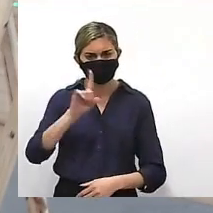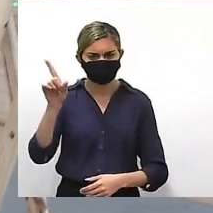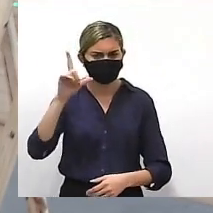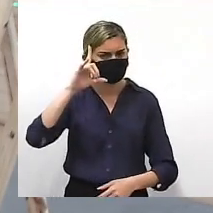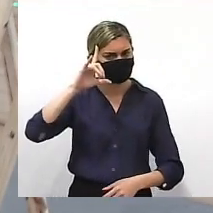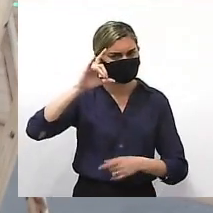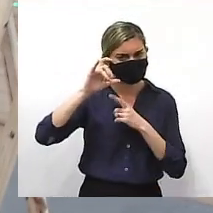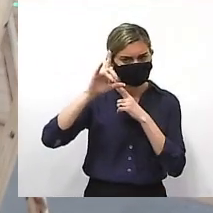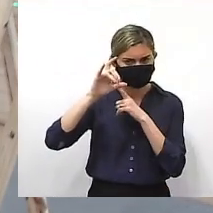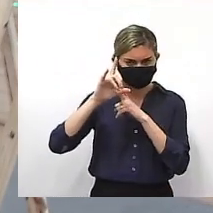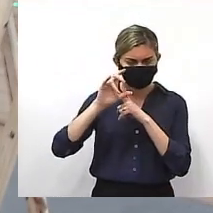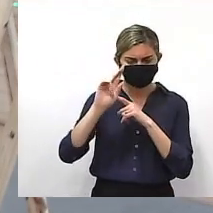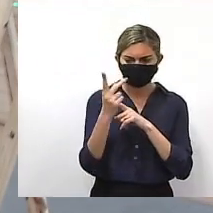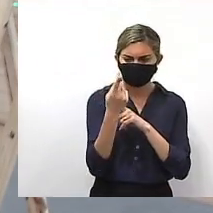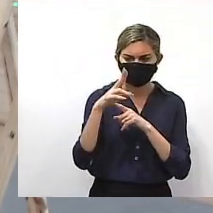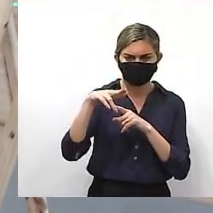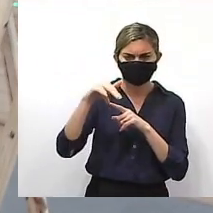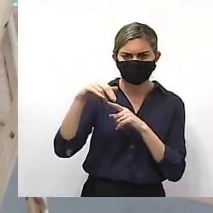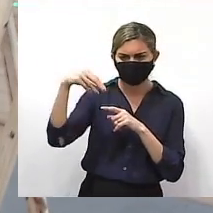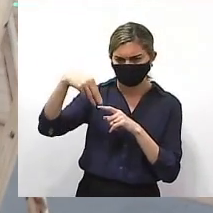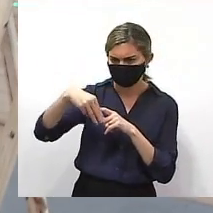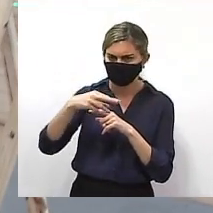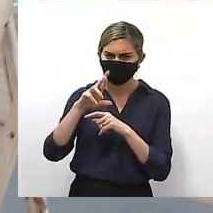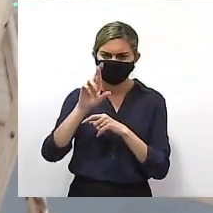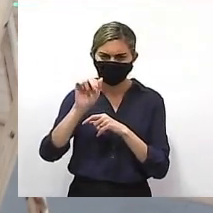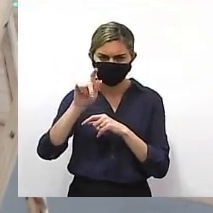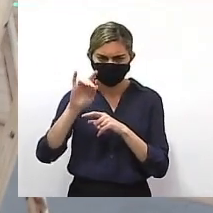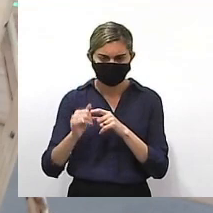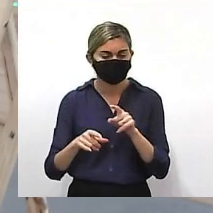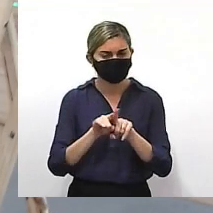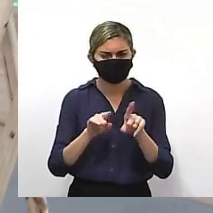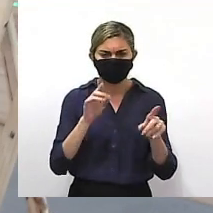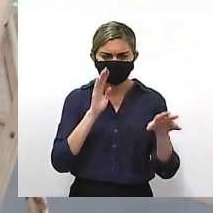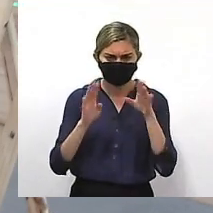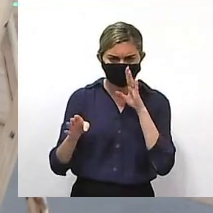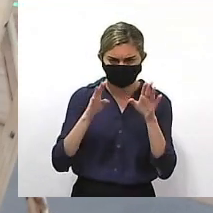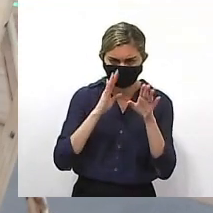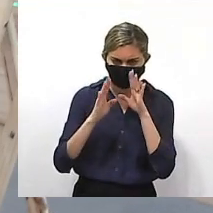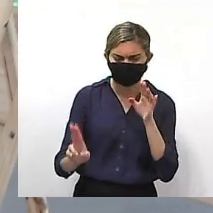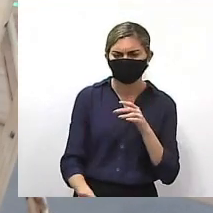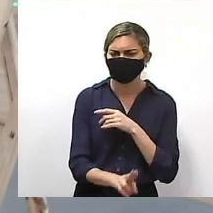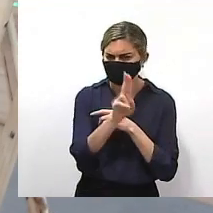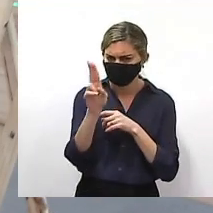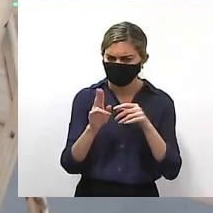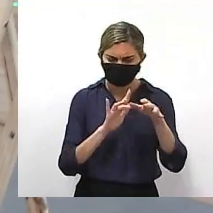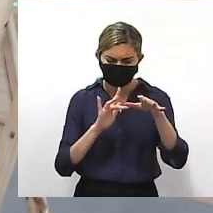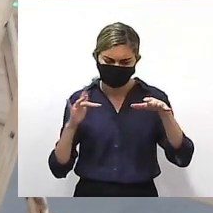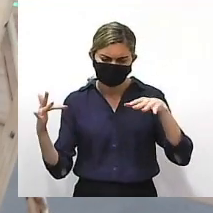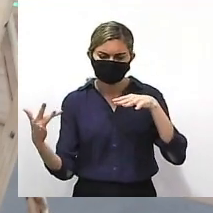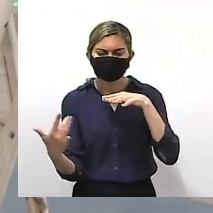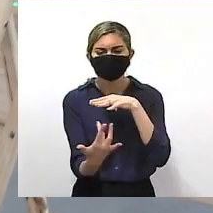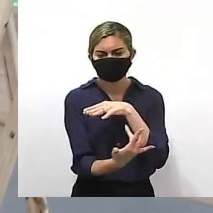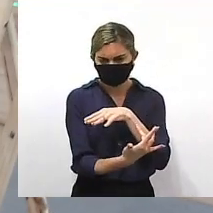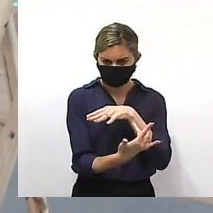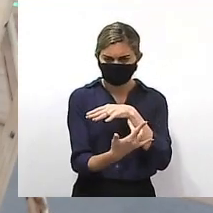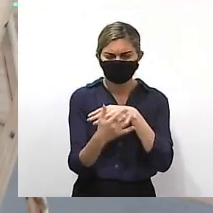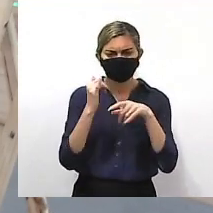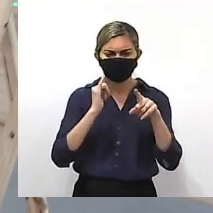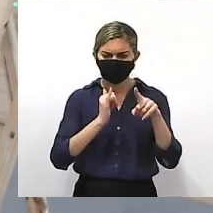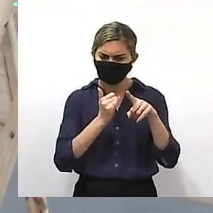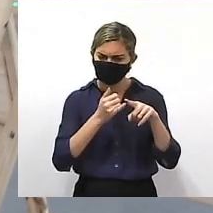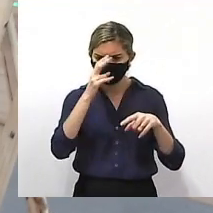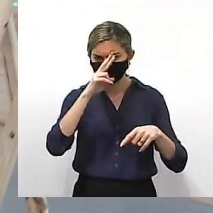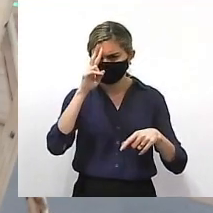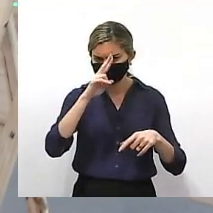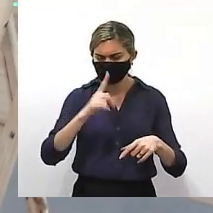Instagram, Hugo M. Regis, eu também estou no Facebook. Utiliza as minhas redes sociais e conta uma história